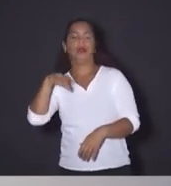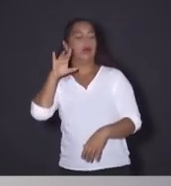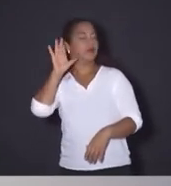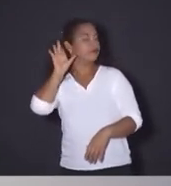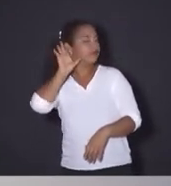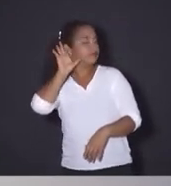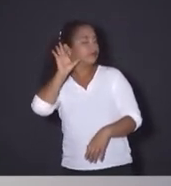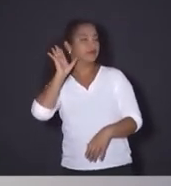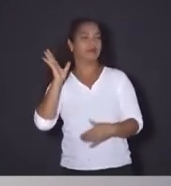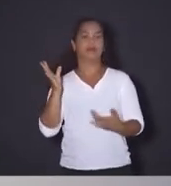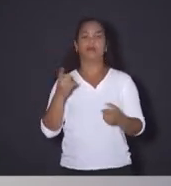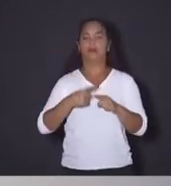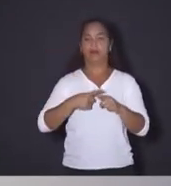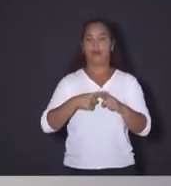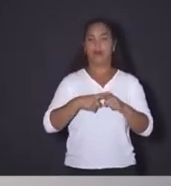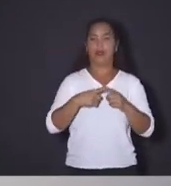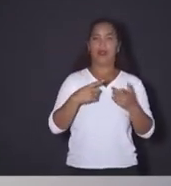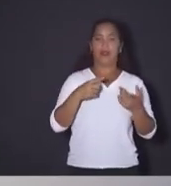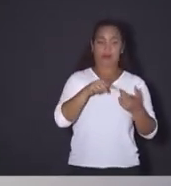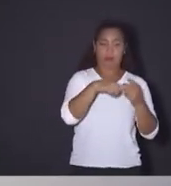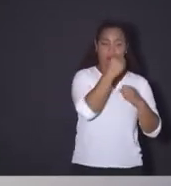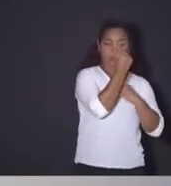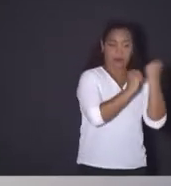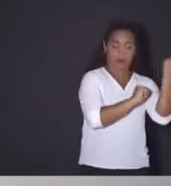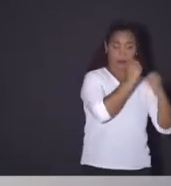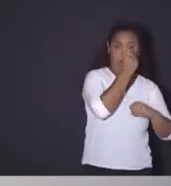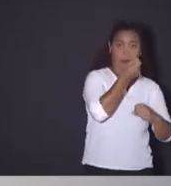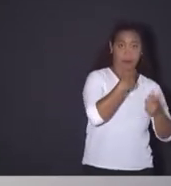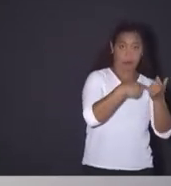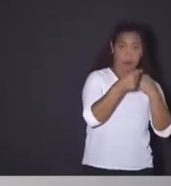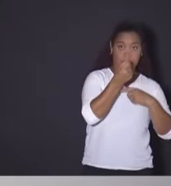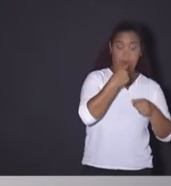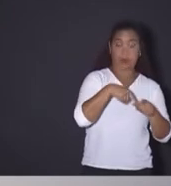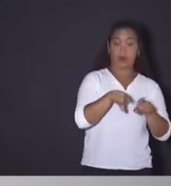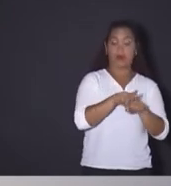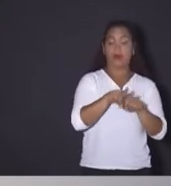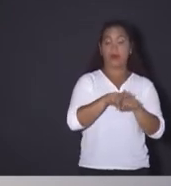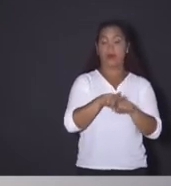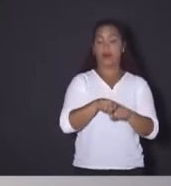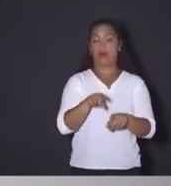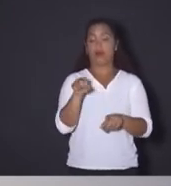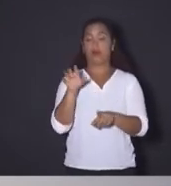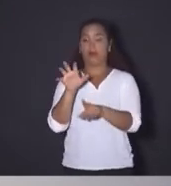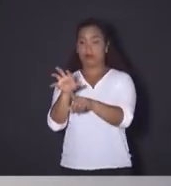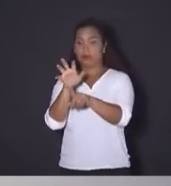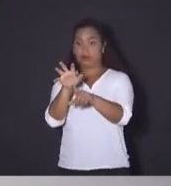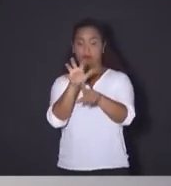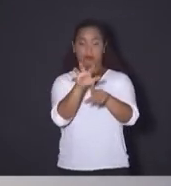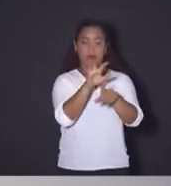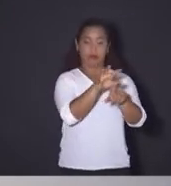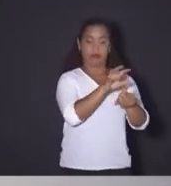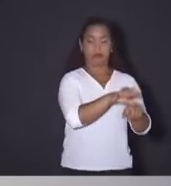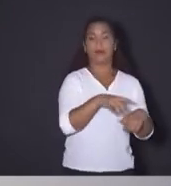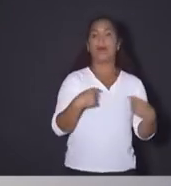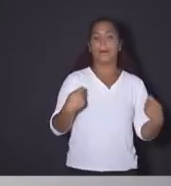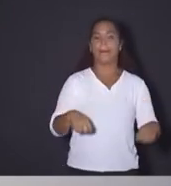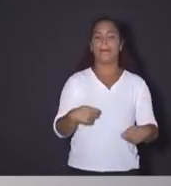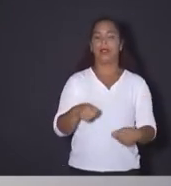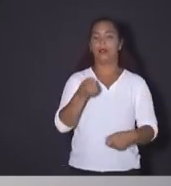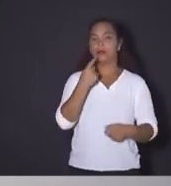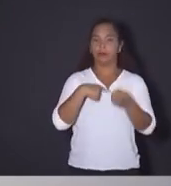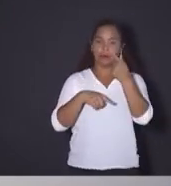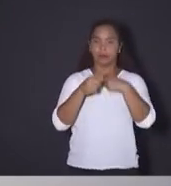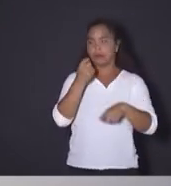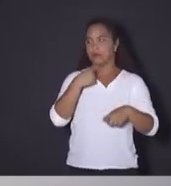indústria farmacêutica porque a indústria farmacêutica tem convencido também os profissionais é da área de saúde que eles precisam dedicar